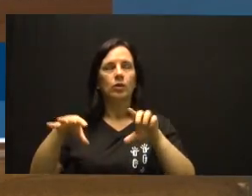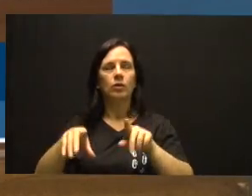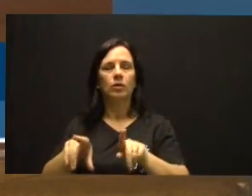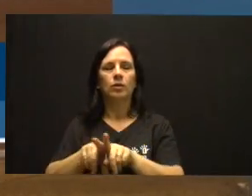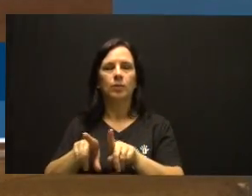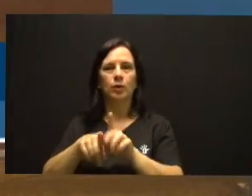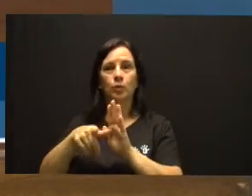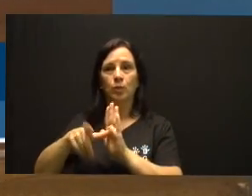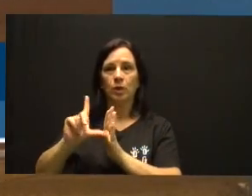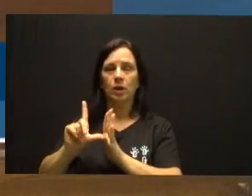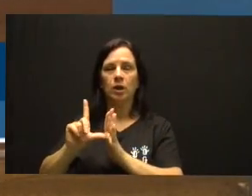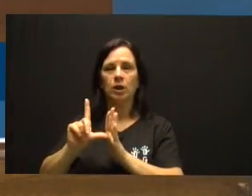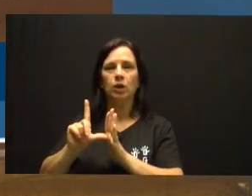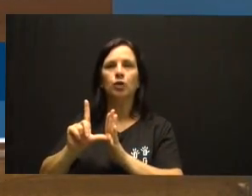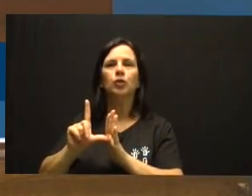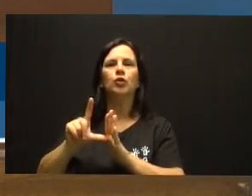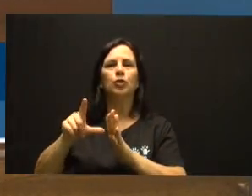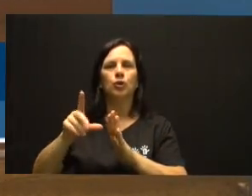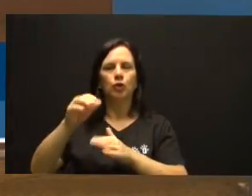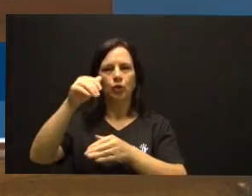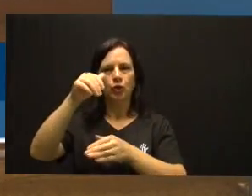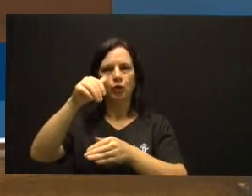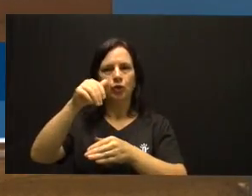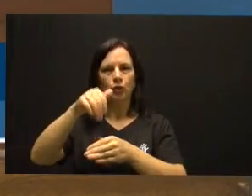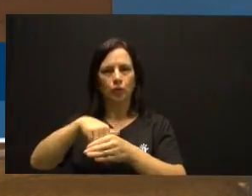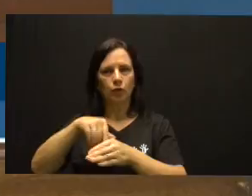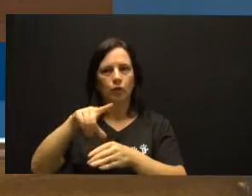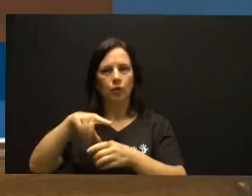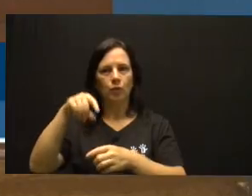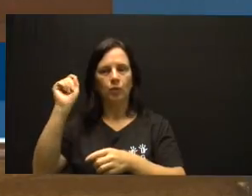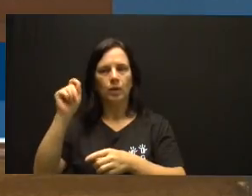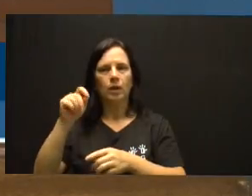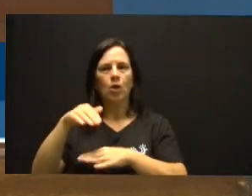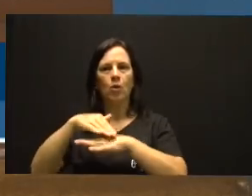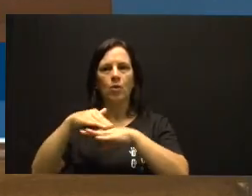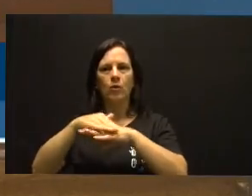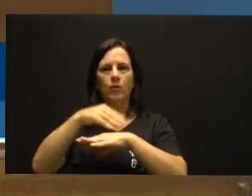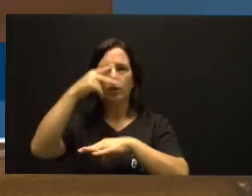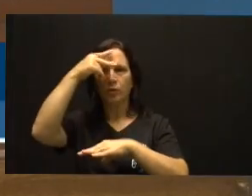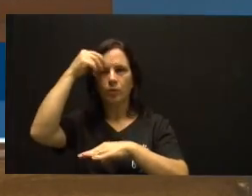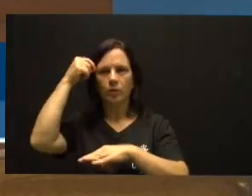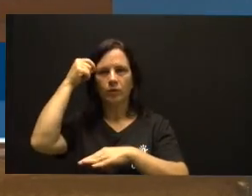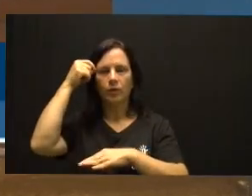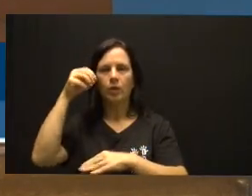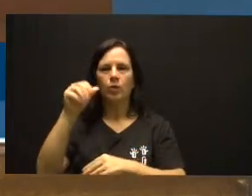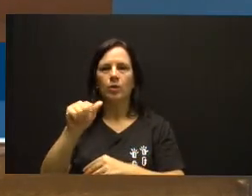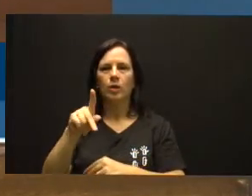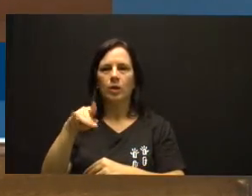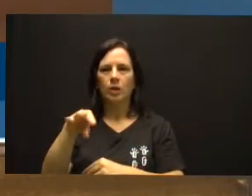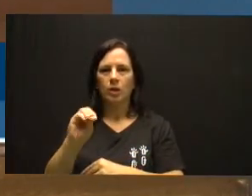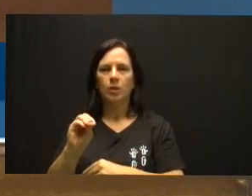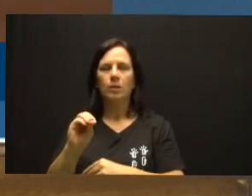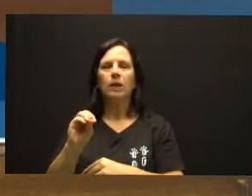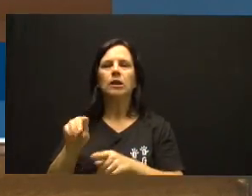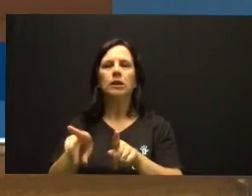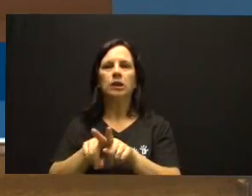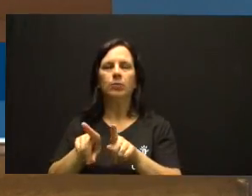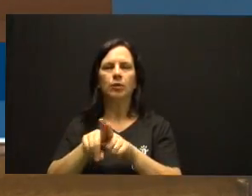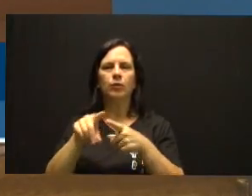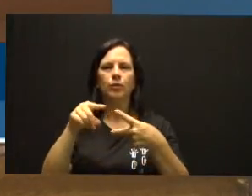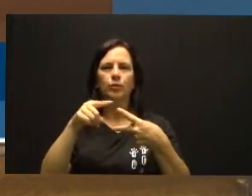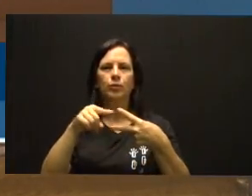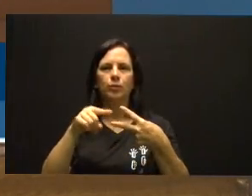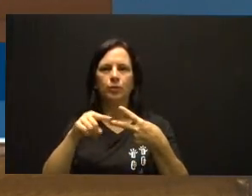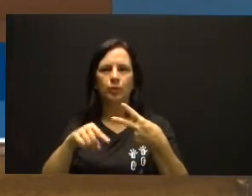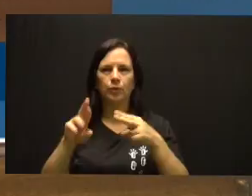Mesmo antes deste mandato, conversava com o atual prefeito, então vereador Ademário, que também fez inúmeras